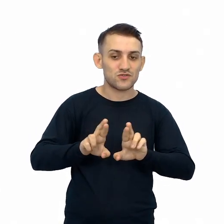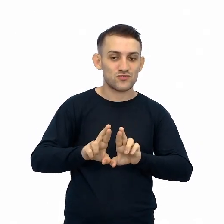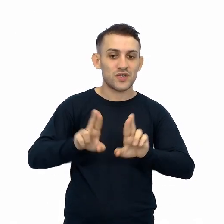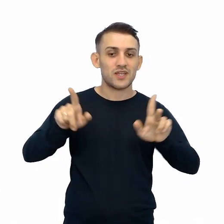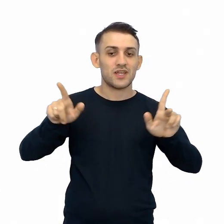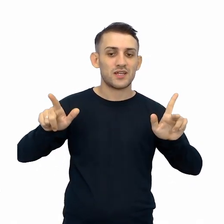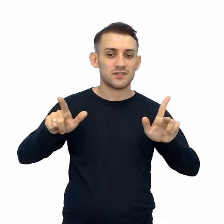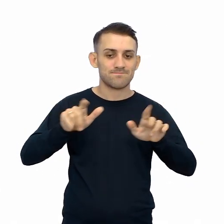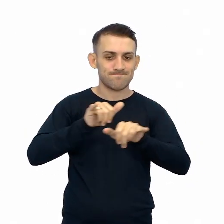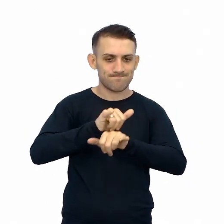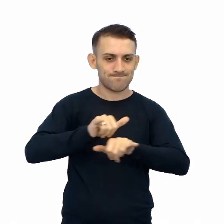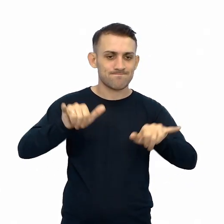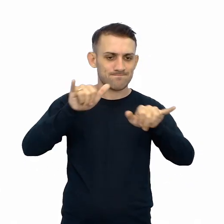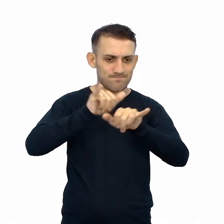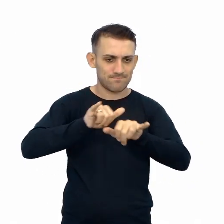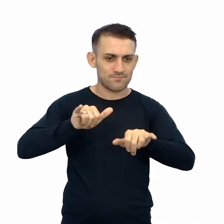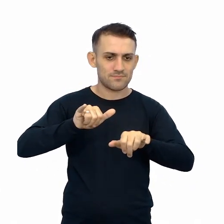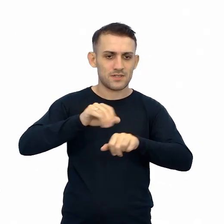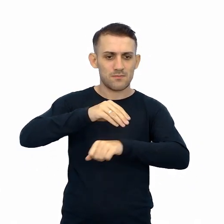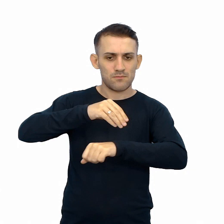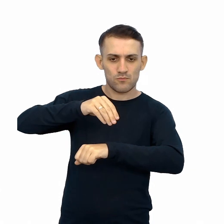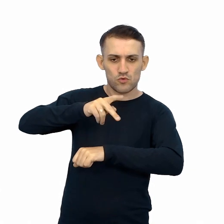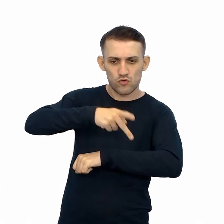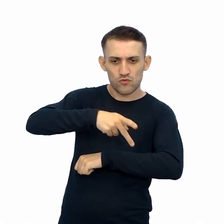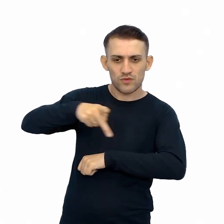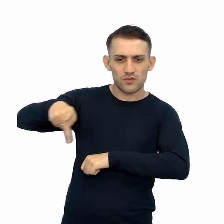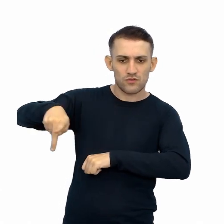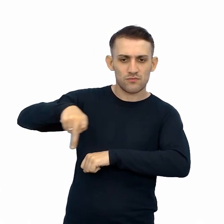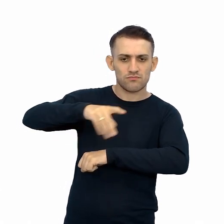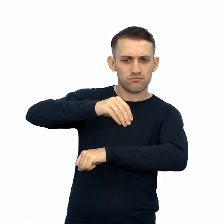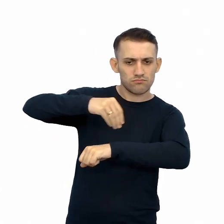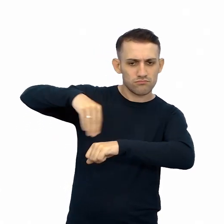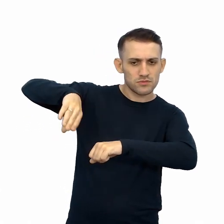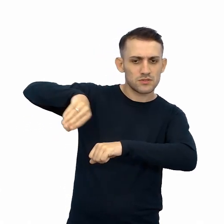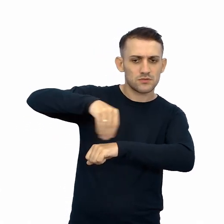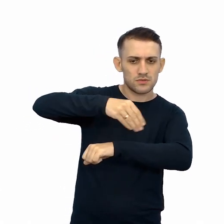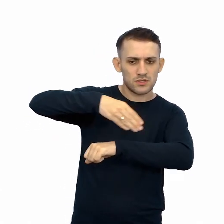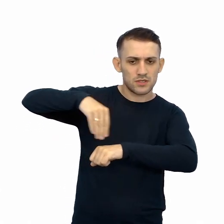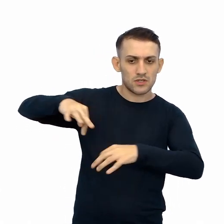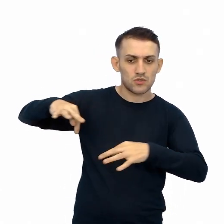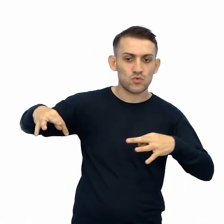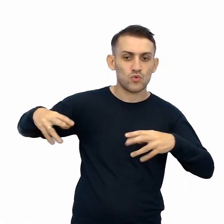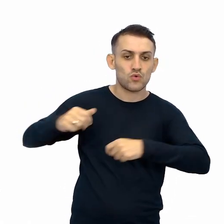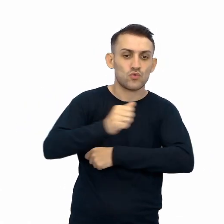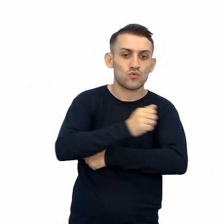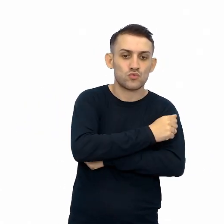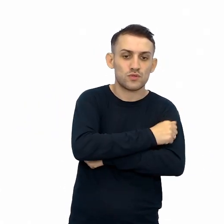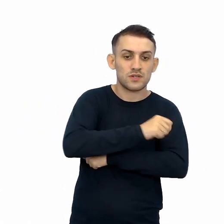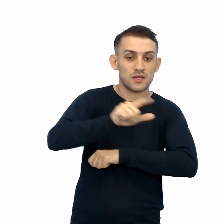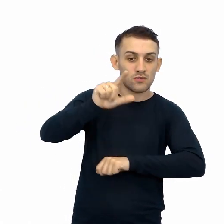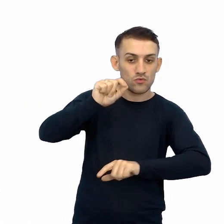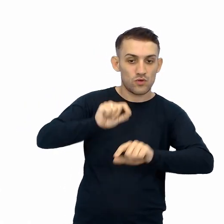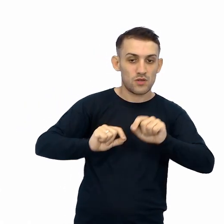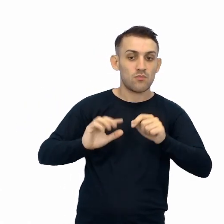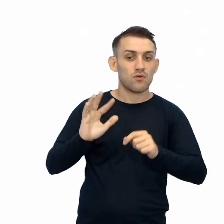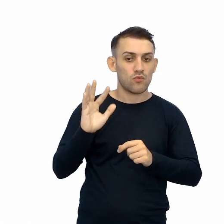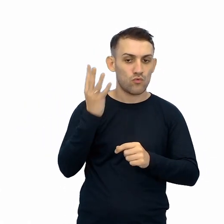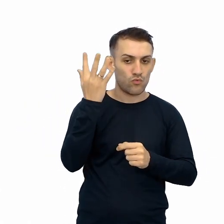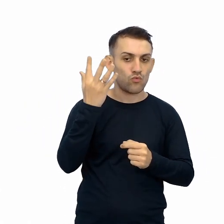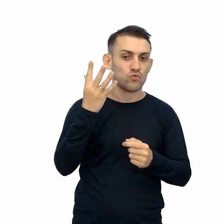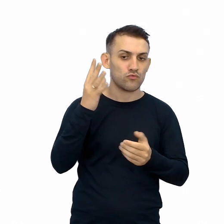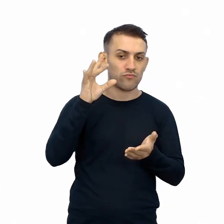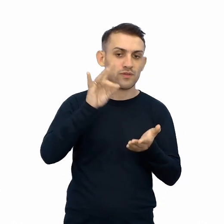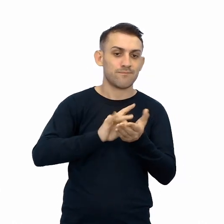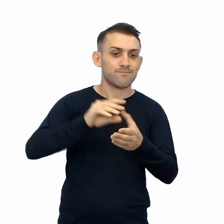notícias. Com a mediação do professor, os estudantes vão escolher um fato da escola,